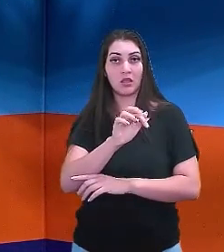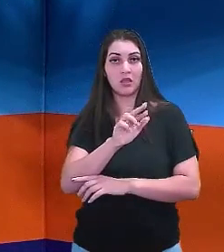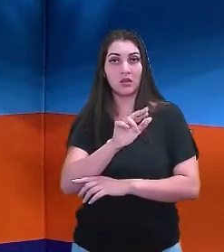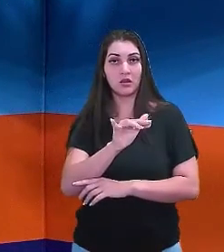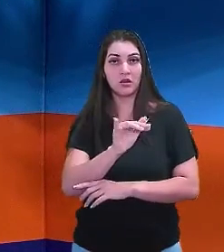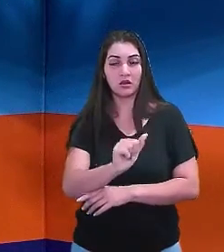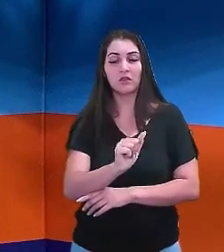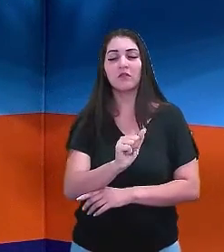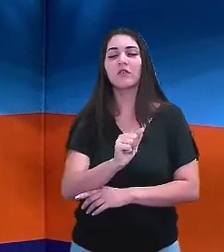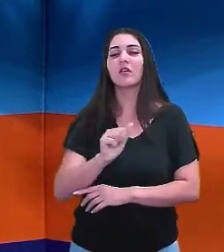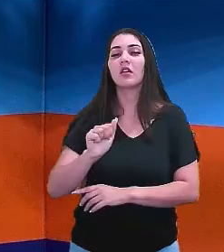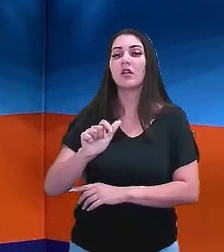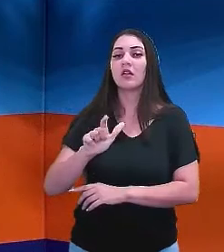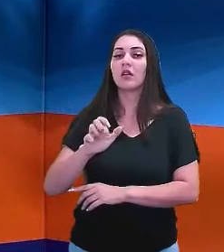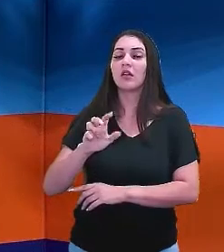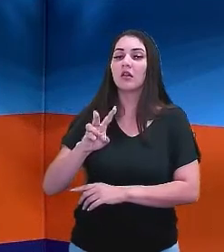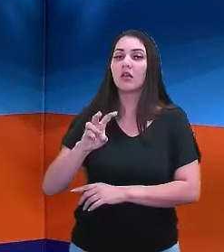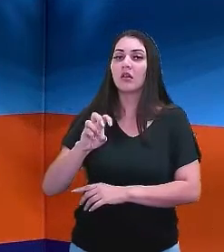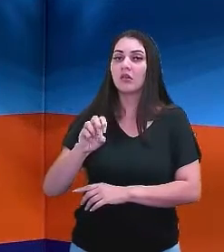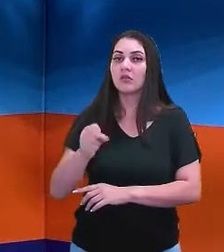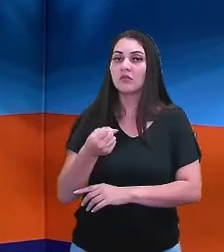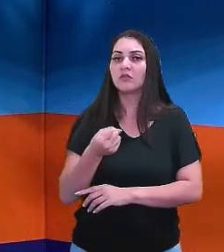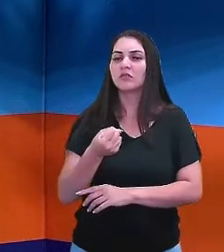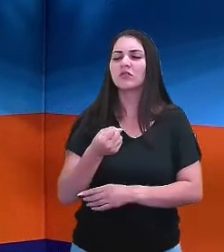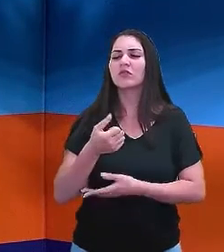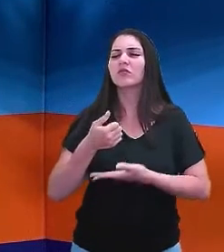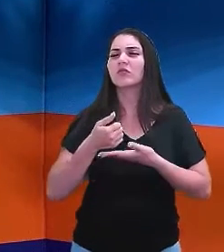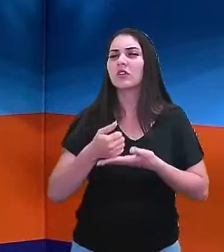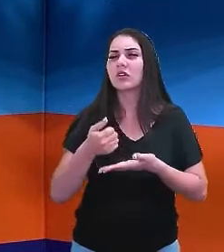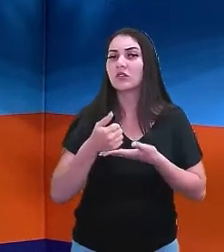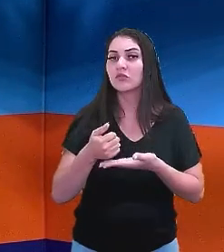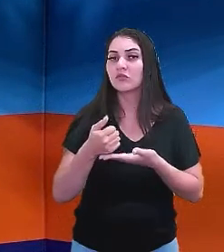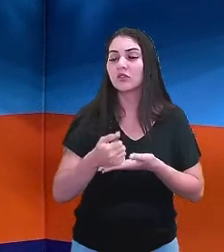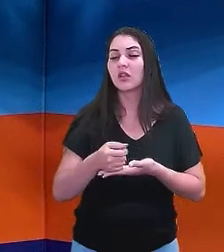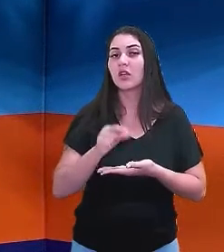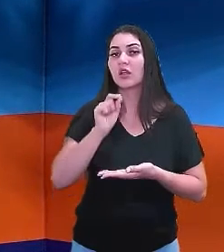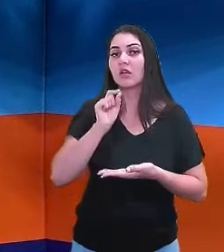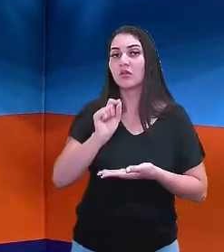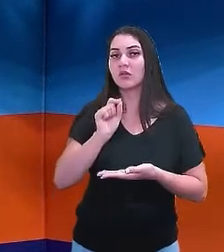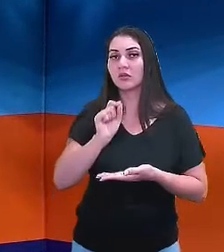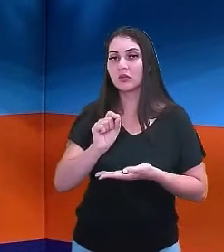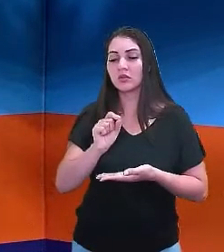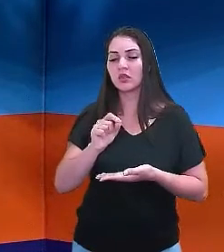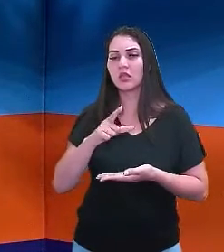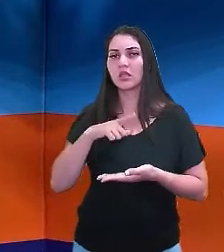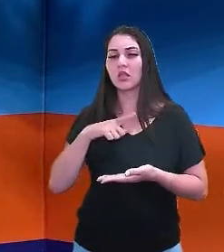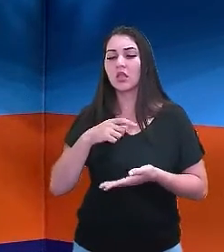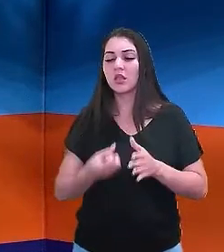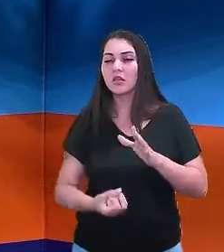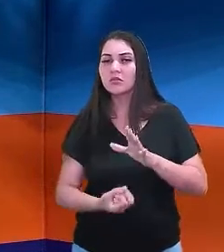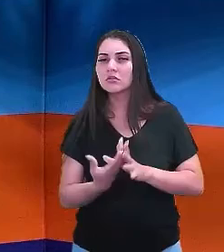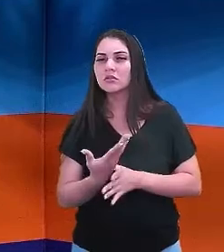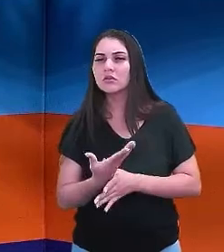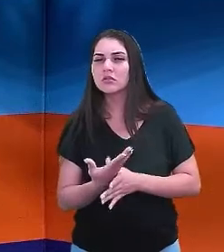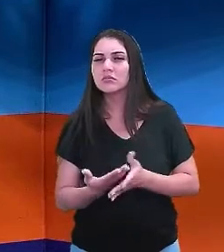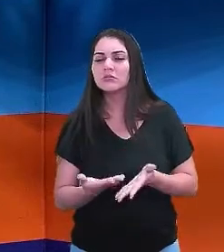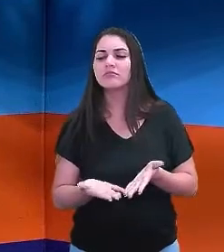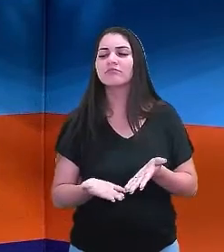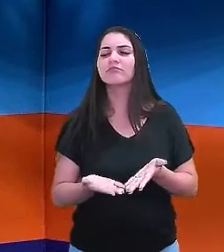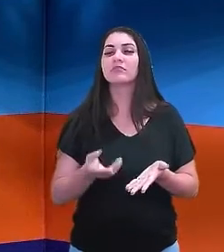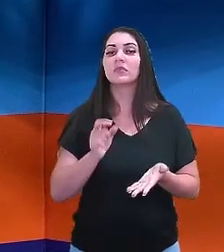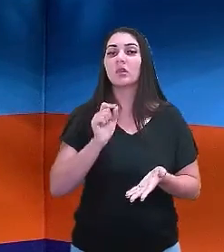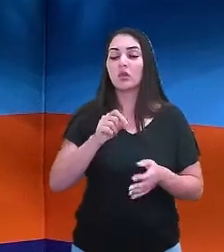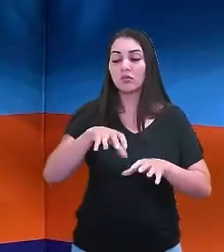vai contribuir para que aqui esses embriões, ou seja, haja o surgimento de